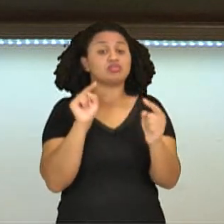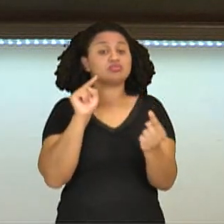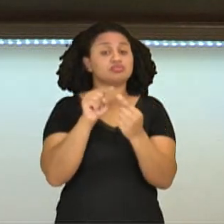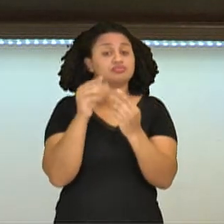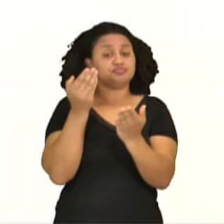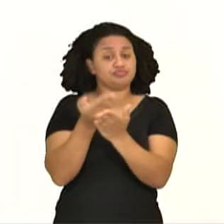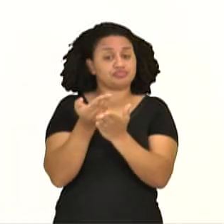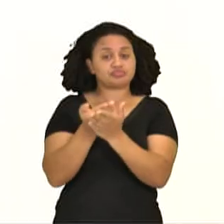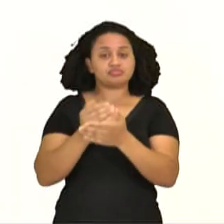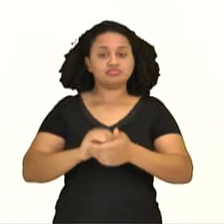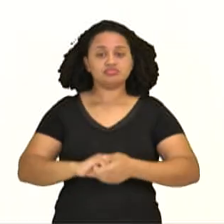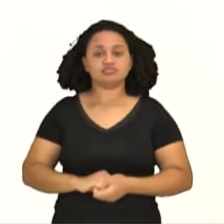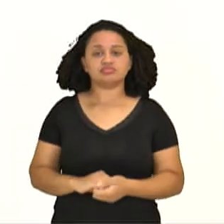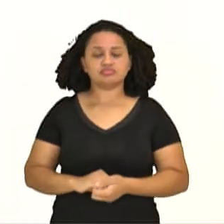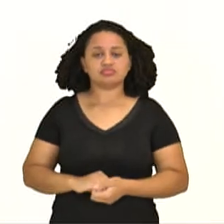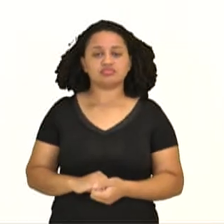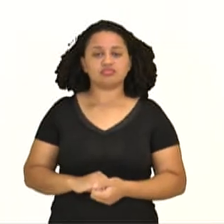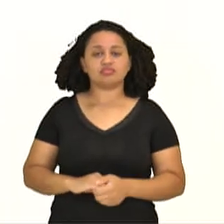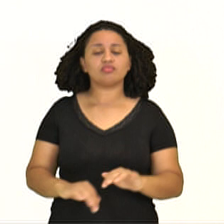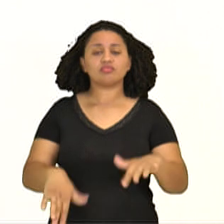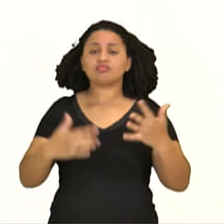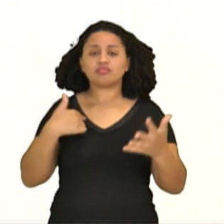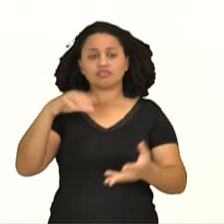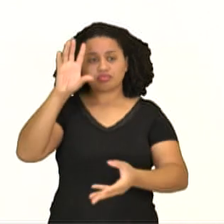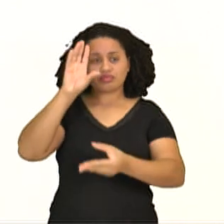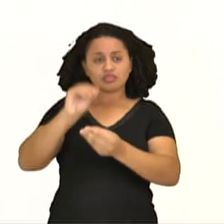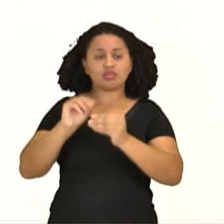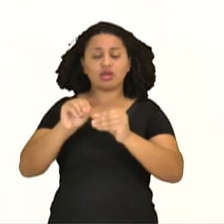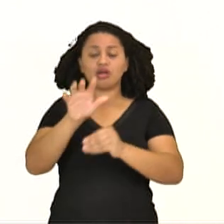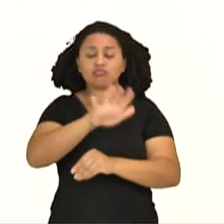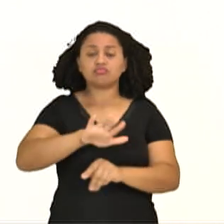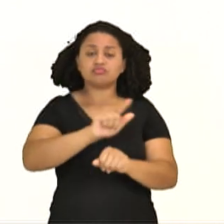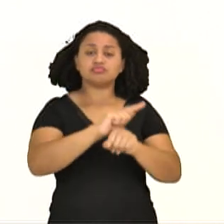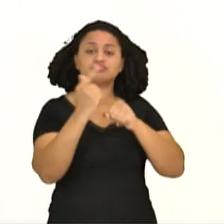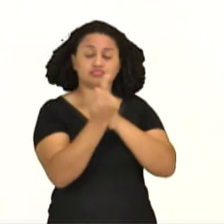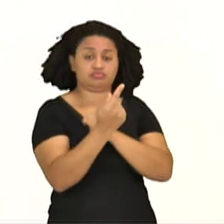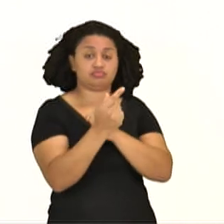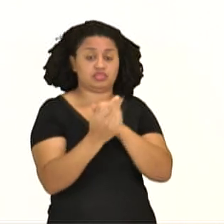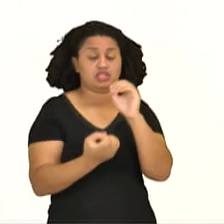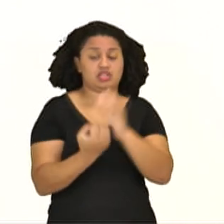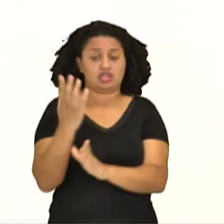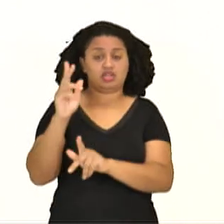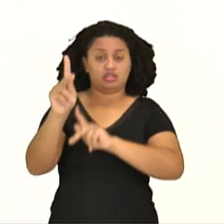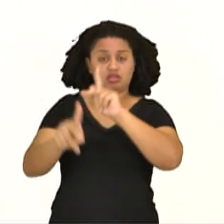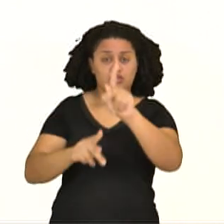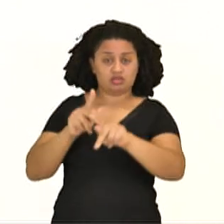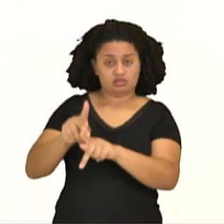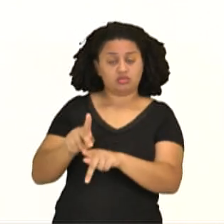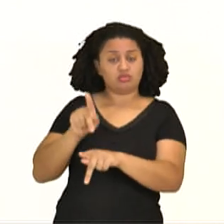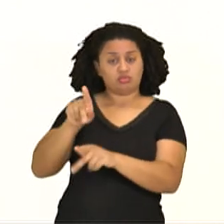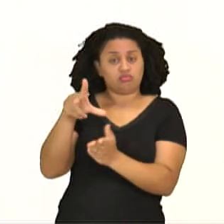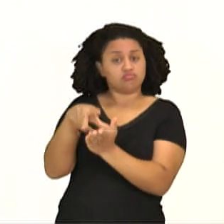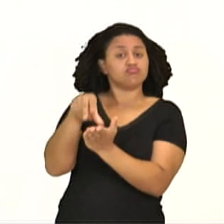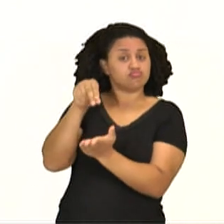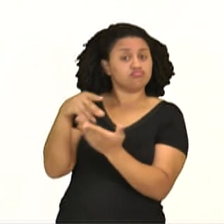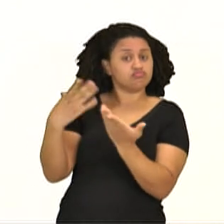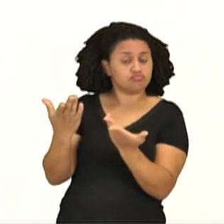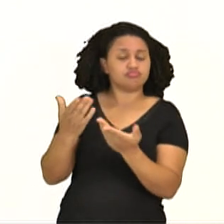aula. Reconhecer o espaço temporal e geográfico da formação do Reino Kush.